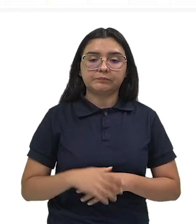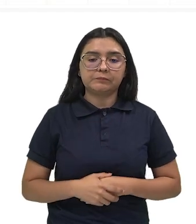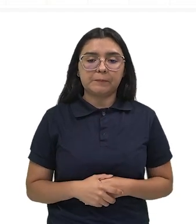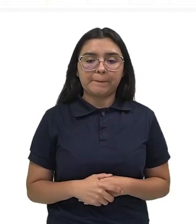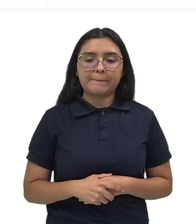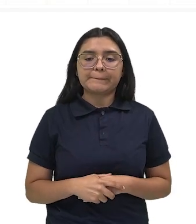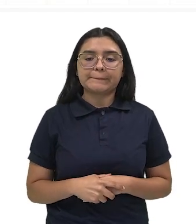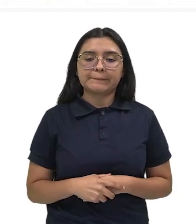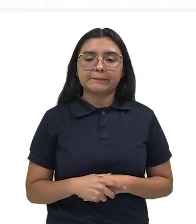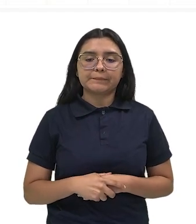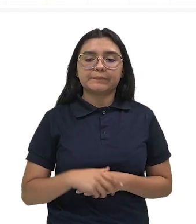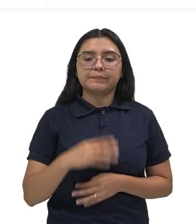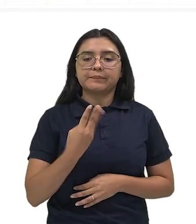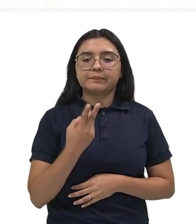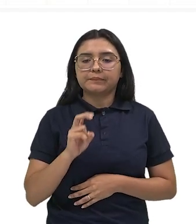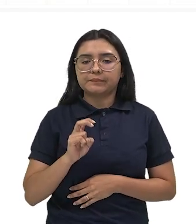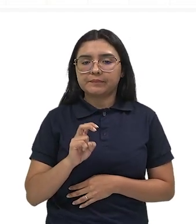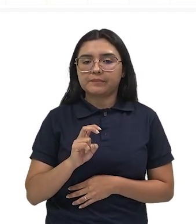45,